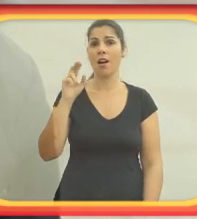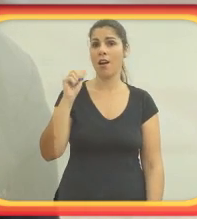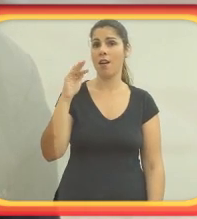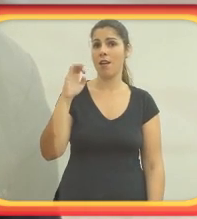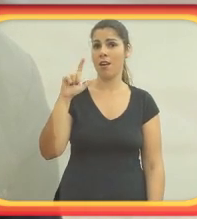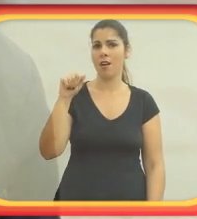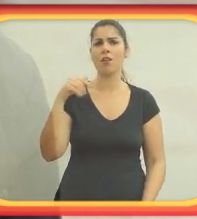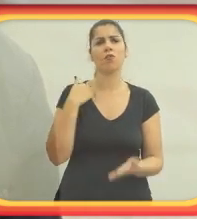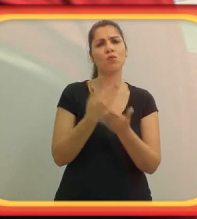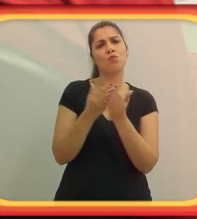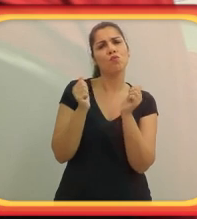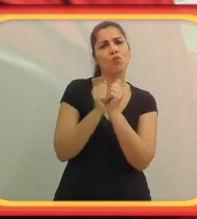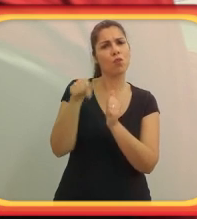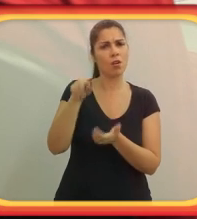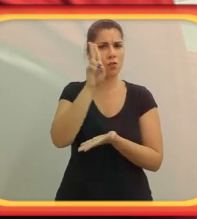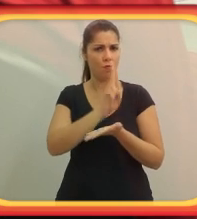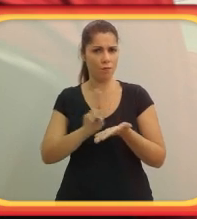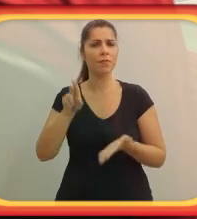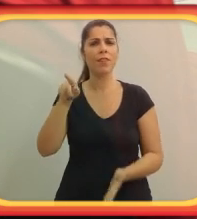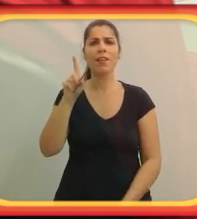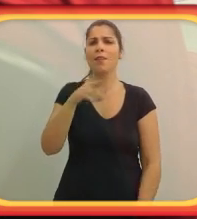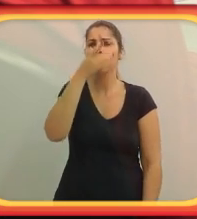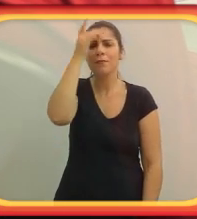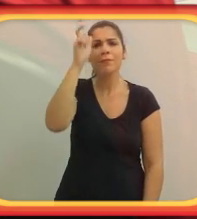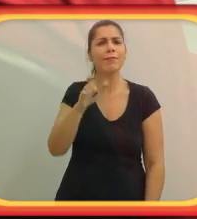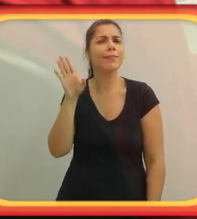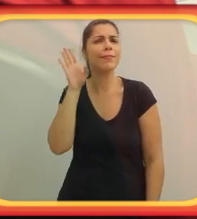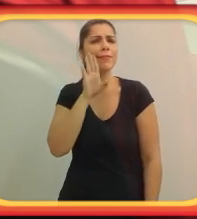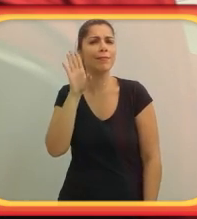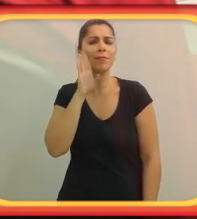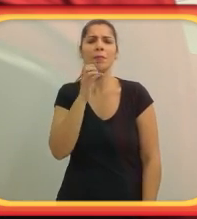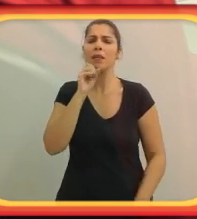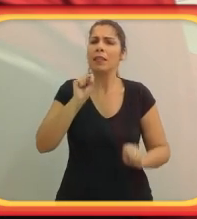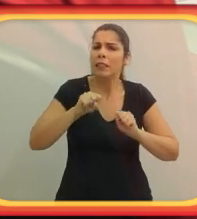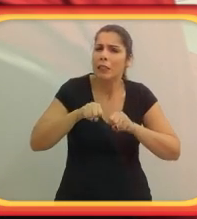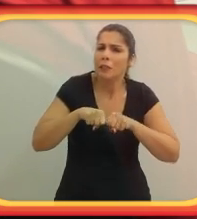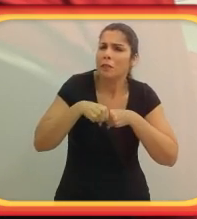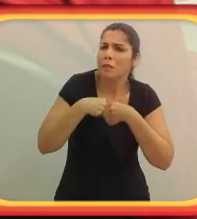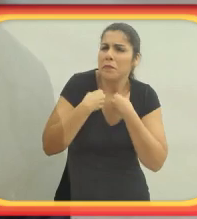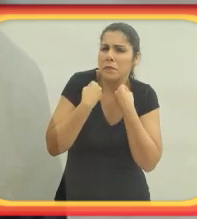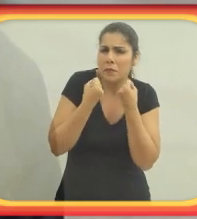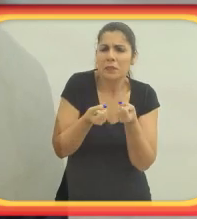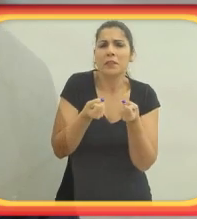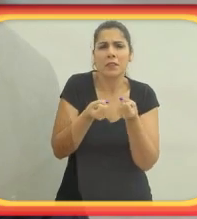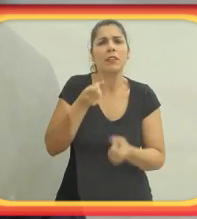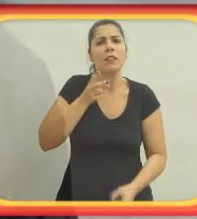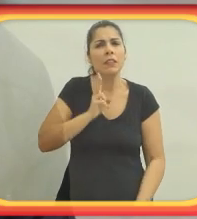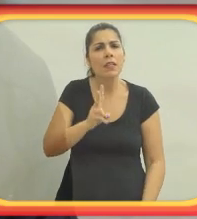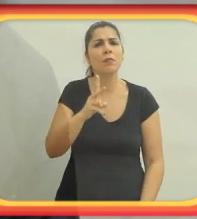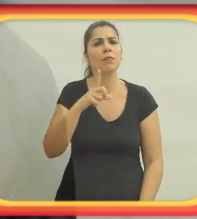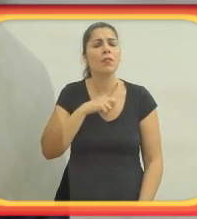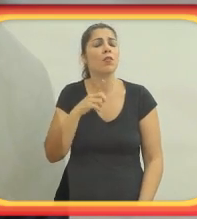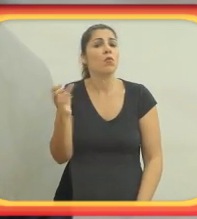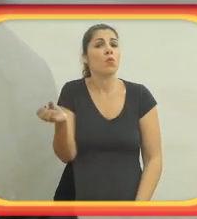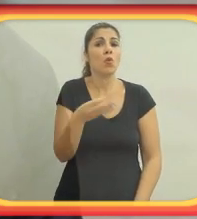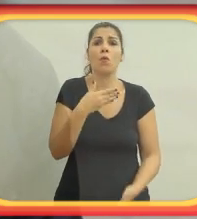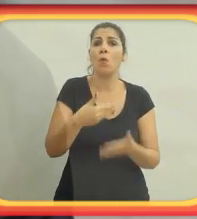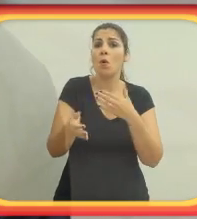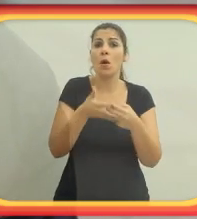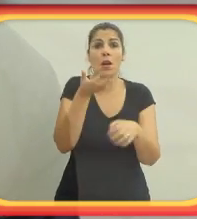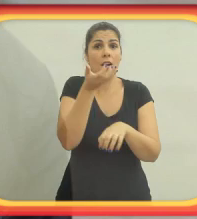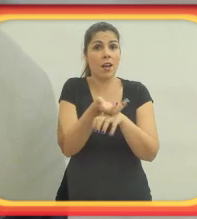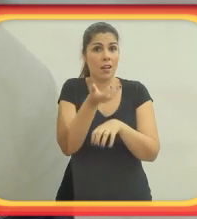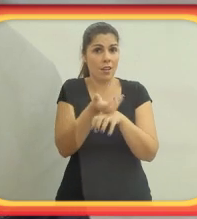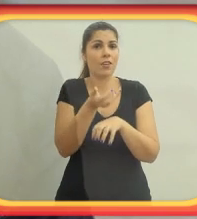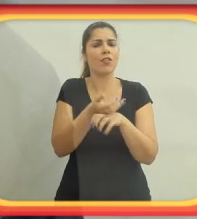estudo com ela aqui na universidade. Ela é uma pessoa bem legal, bem esforçada. Sempre que tem alguma matéria nova, ela vem me perguntar